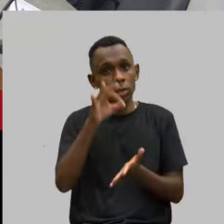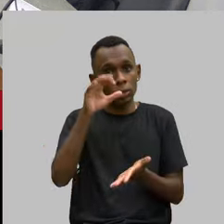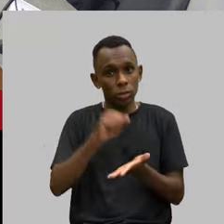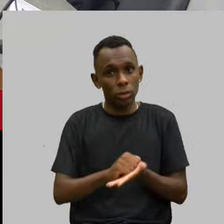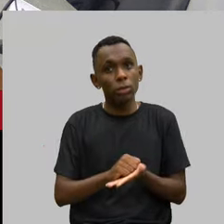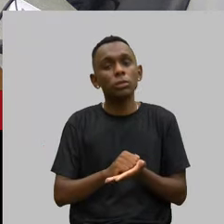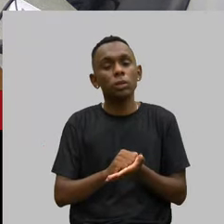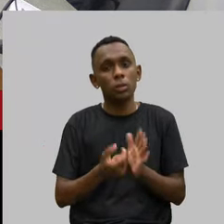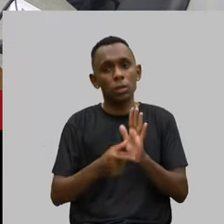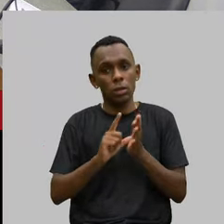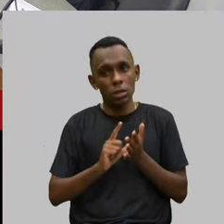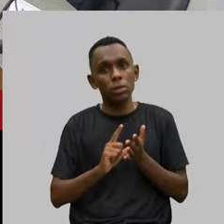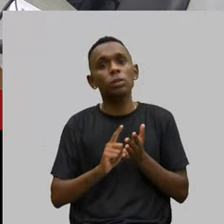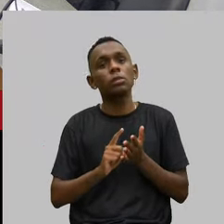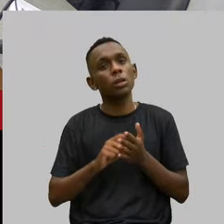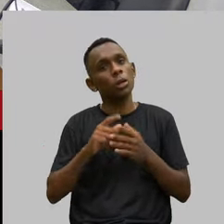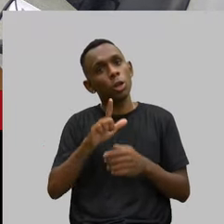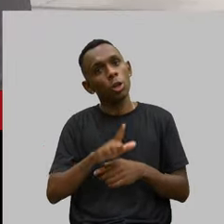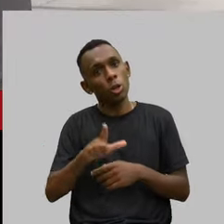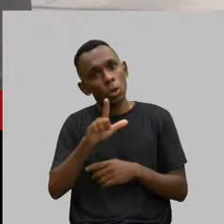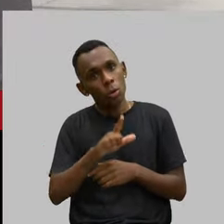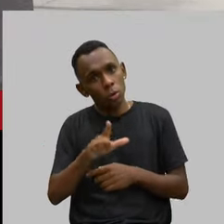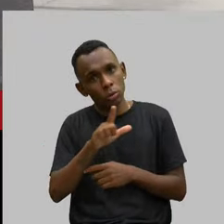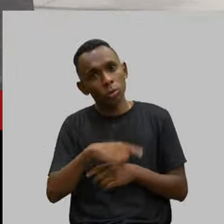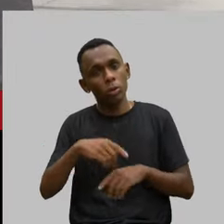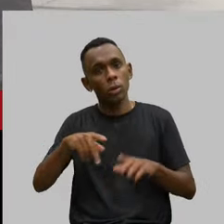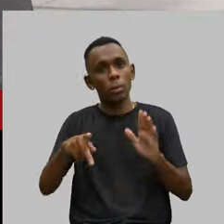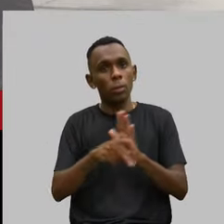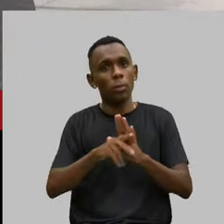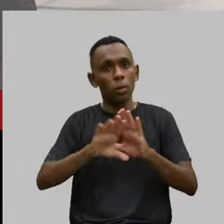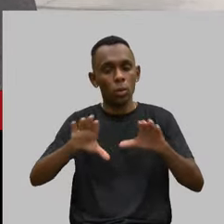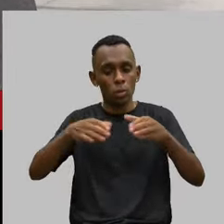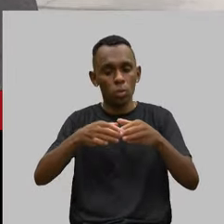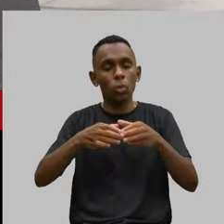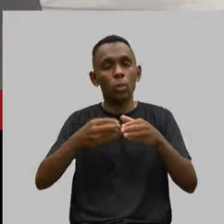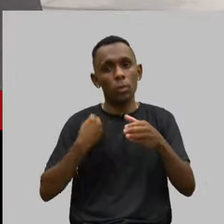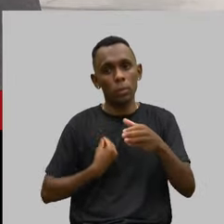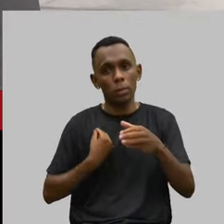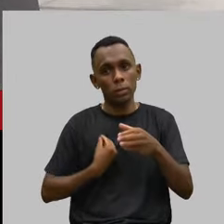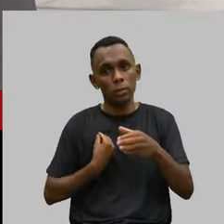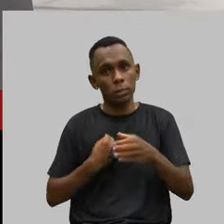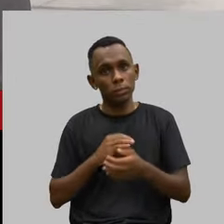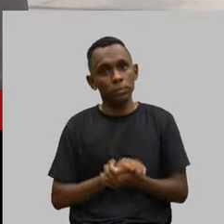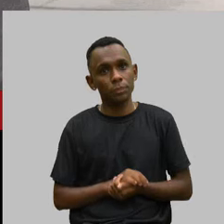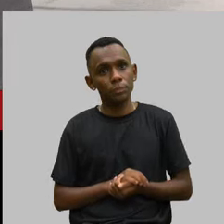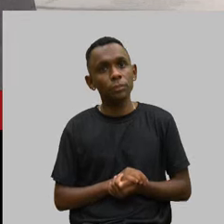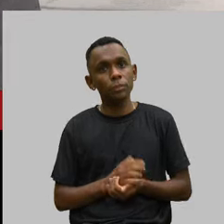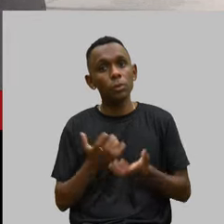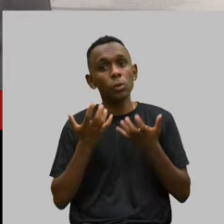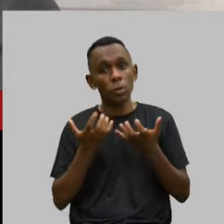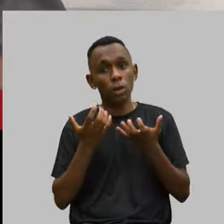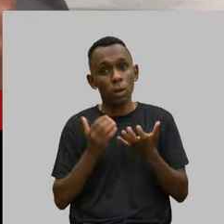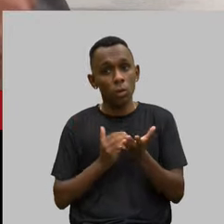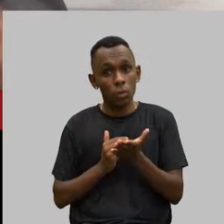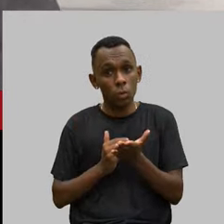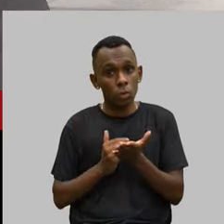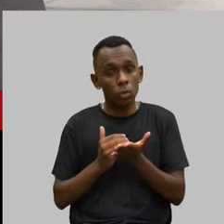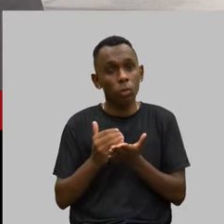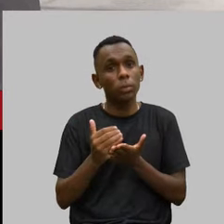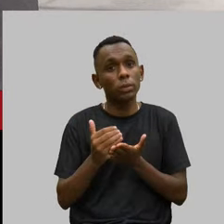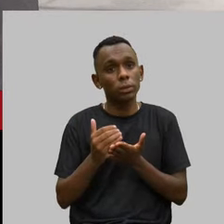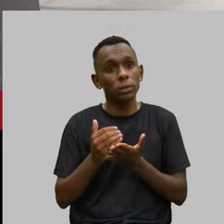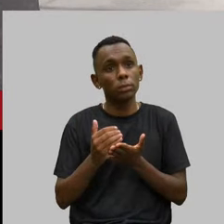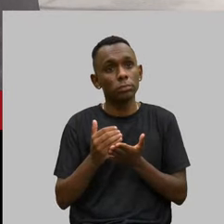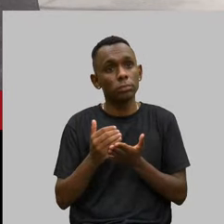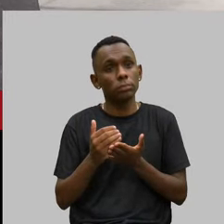Claro preferência para os membros das comissões E aí eu quero iniciar aqui e na minha